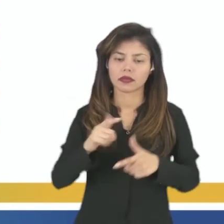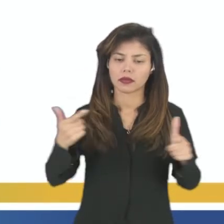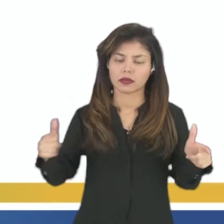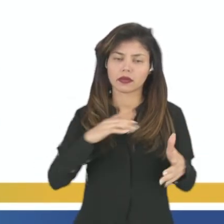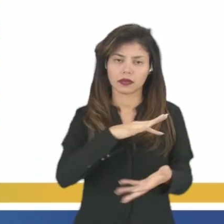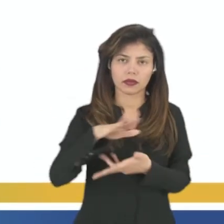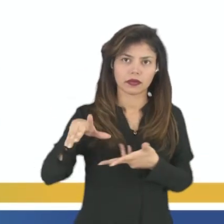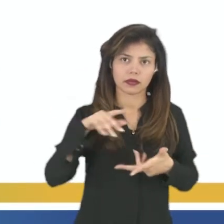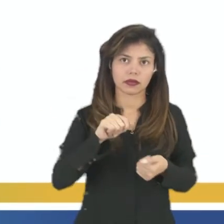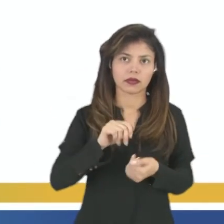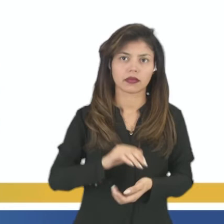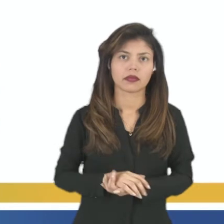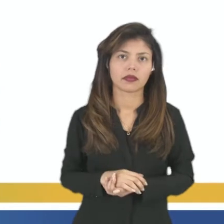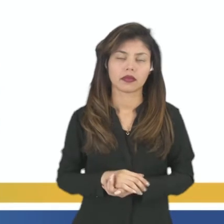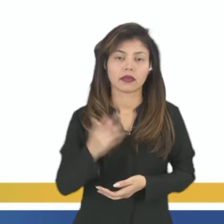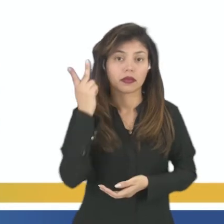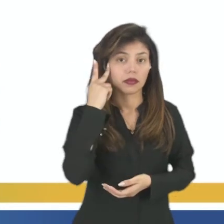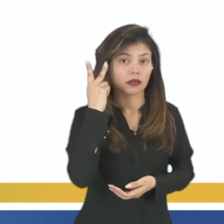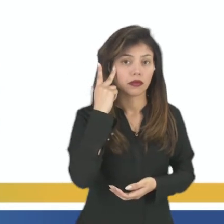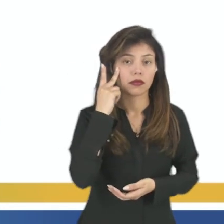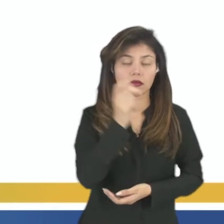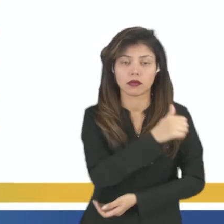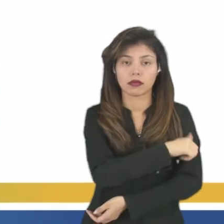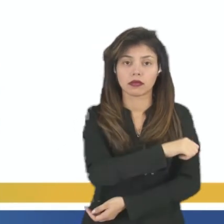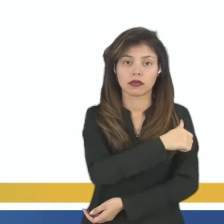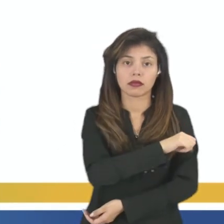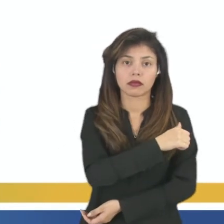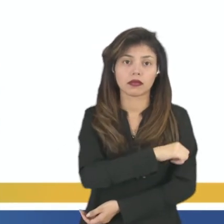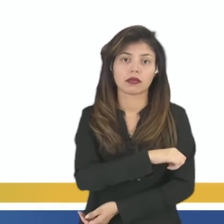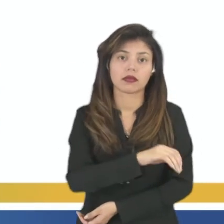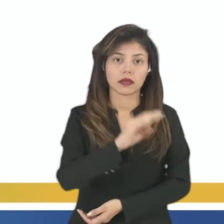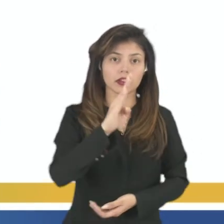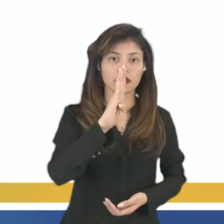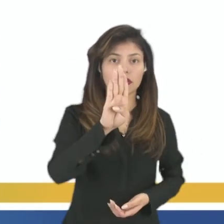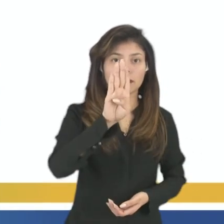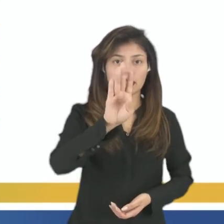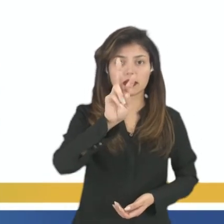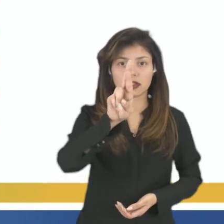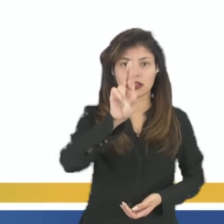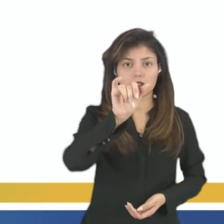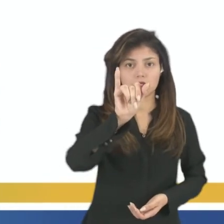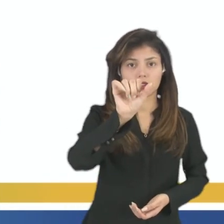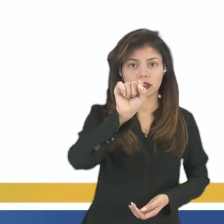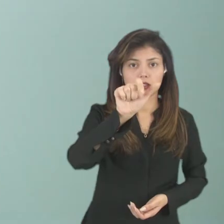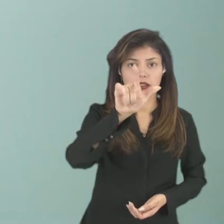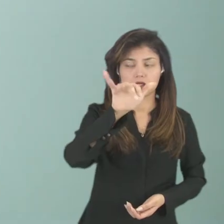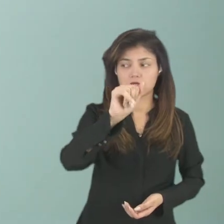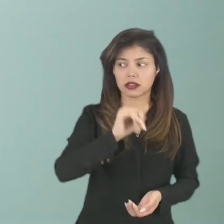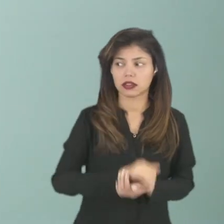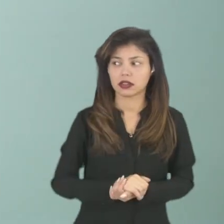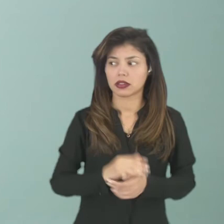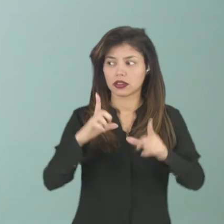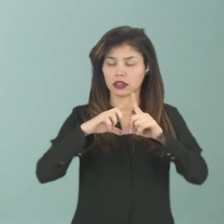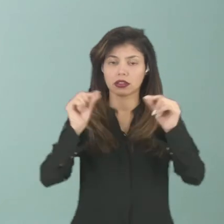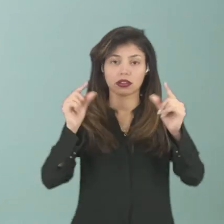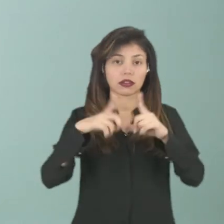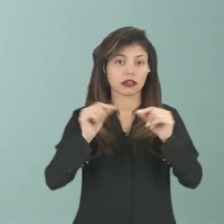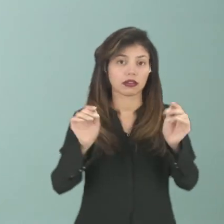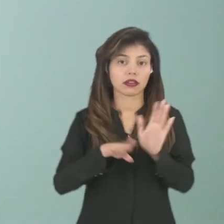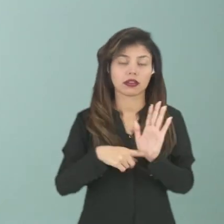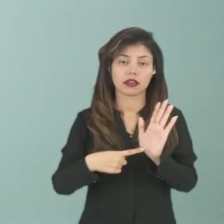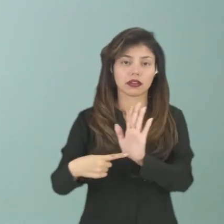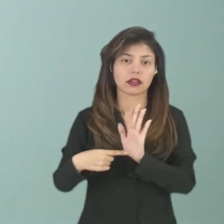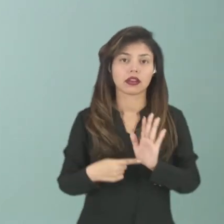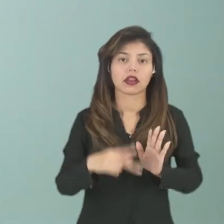cidades do mundo nessa colocação. Nós temos São Paulo, Rio de Janeiro, nós temos Brasília, nós temos Belo Horizonte e nós temos Porto Alegre, né?